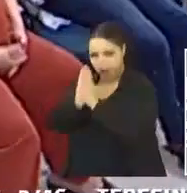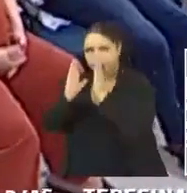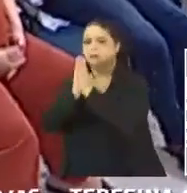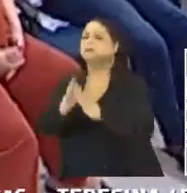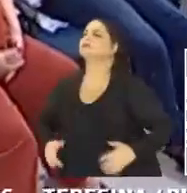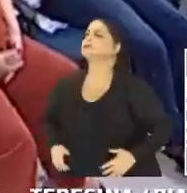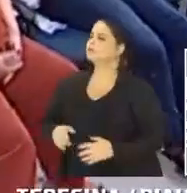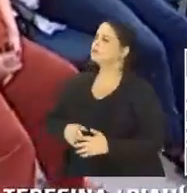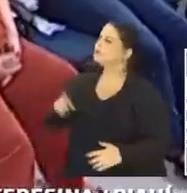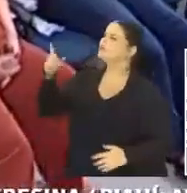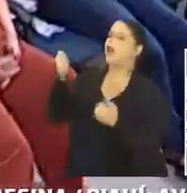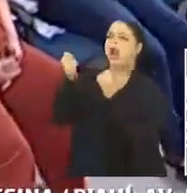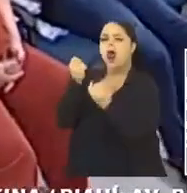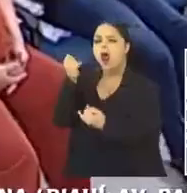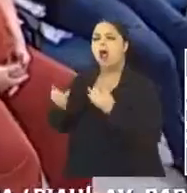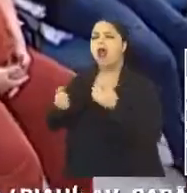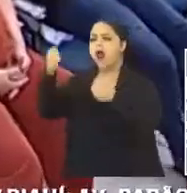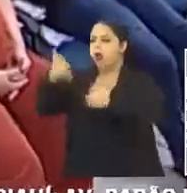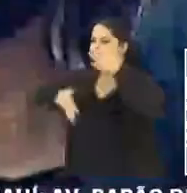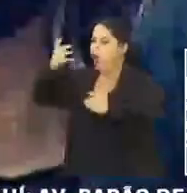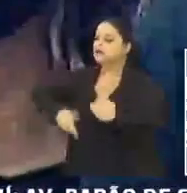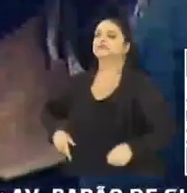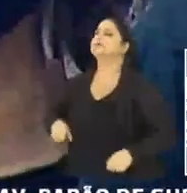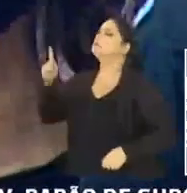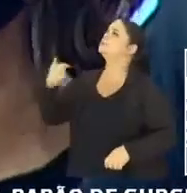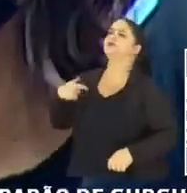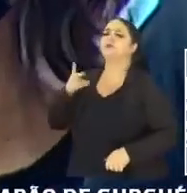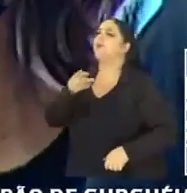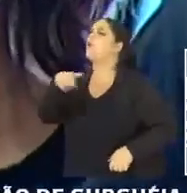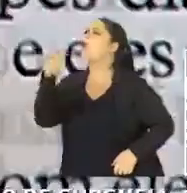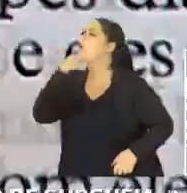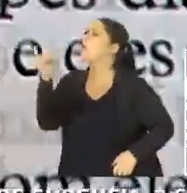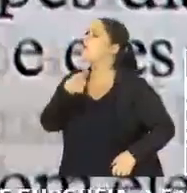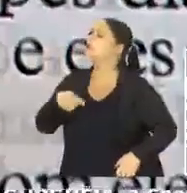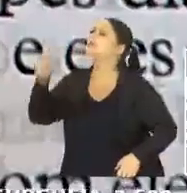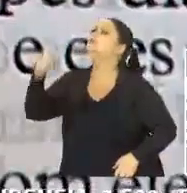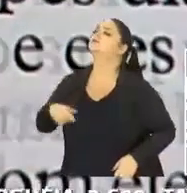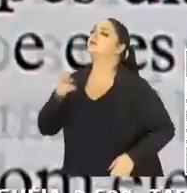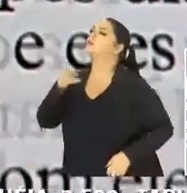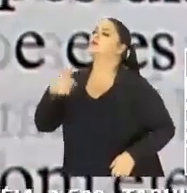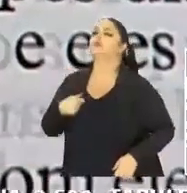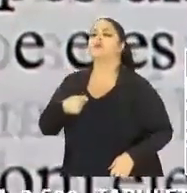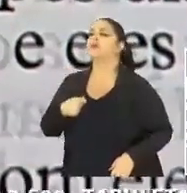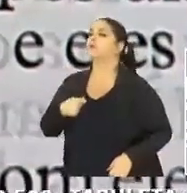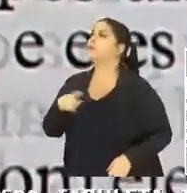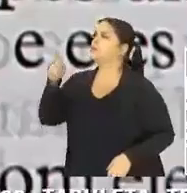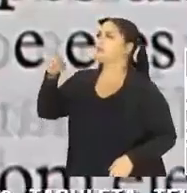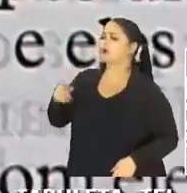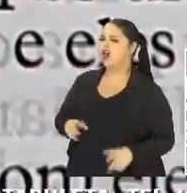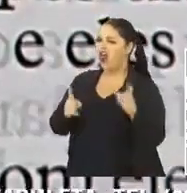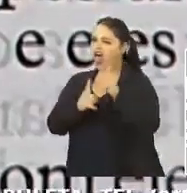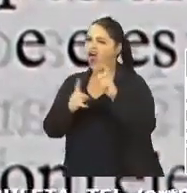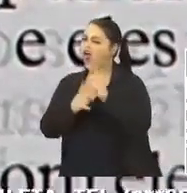e você diz para Deus: não prevaleça contra ti o homem, ou não prevaleça contra ti o